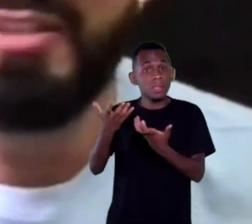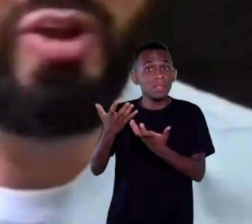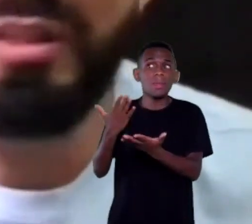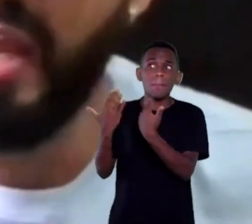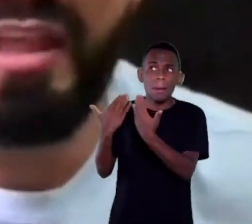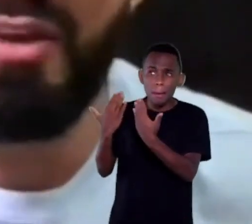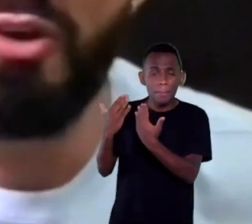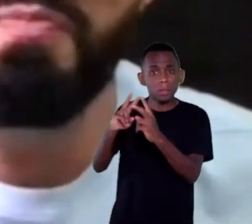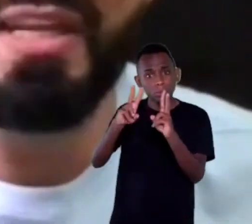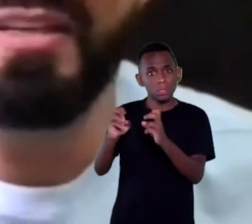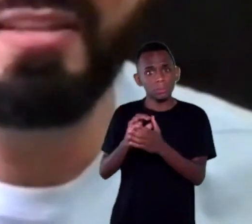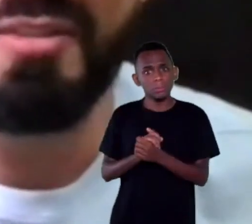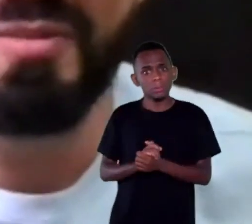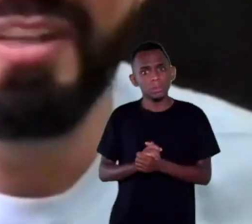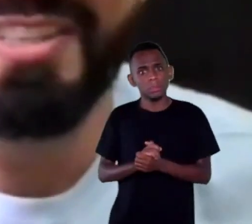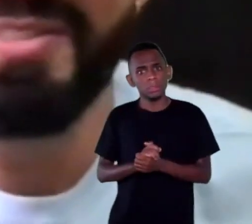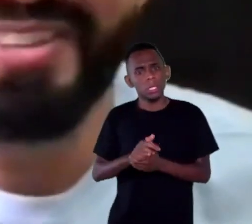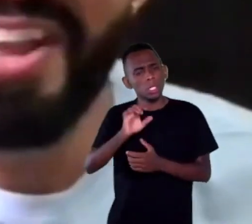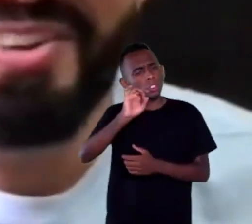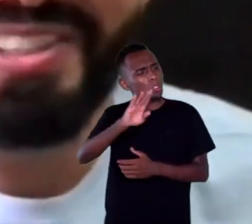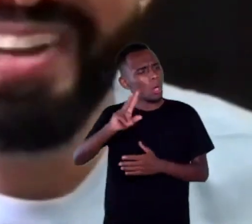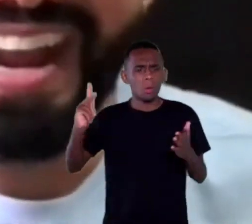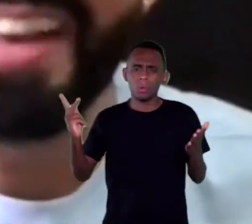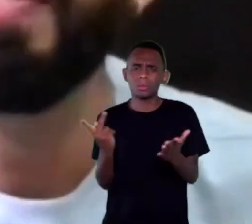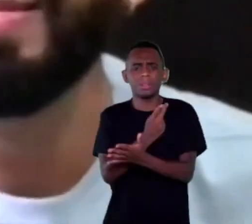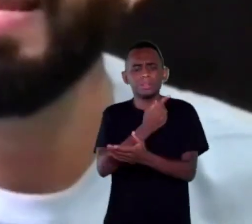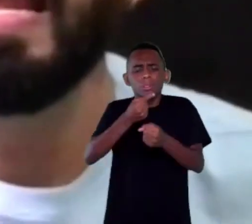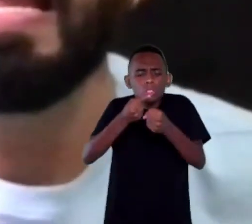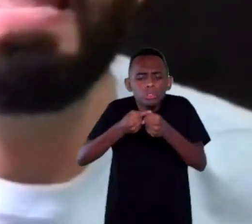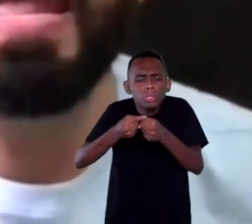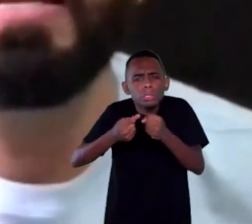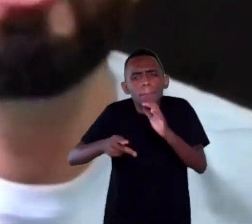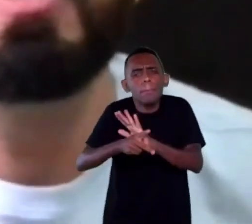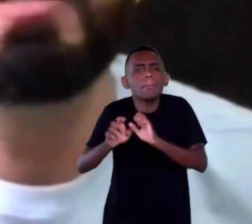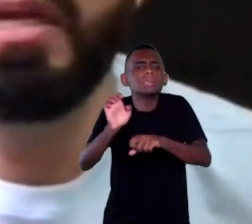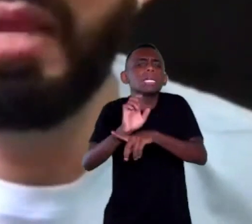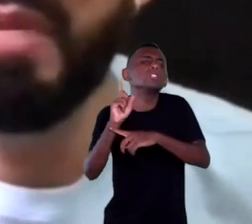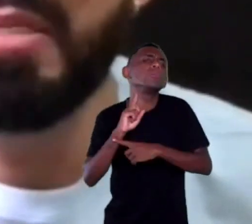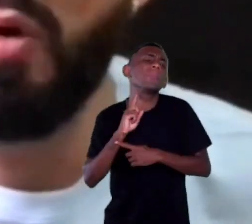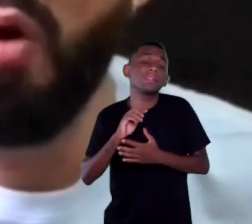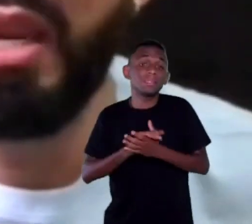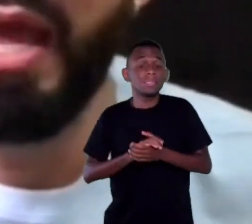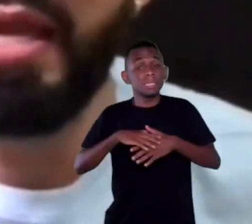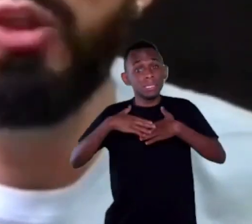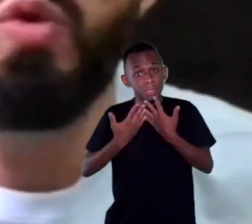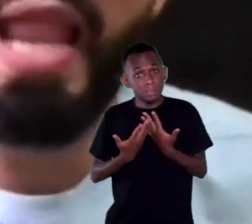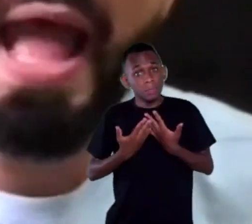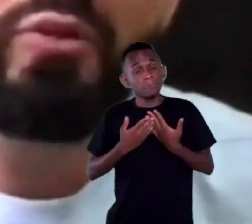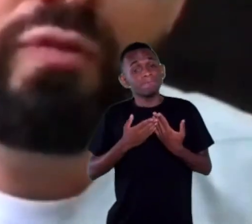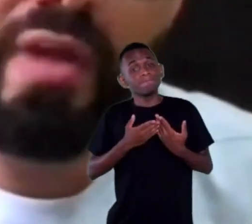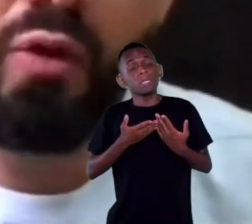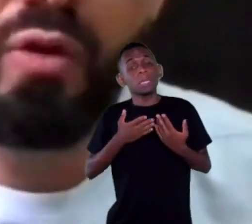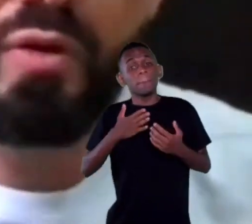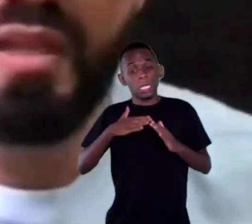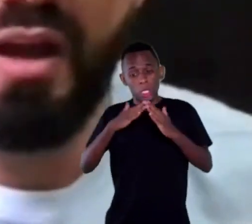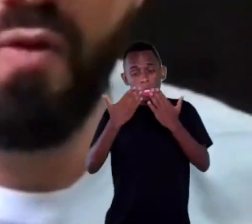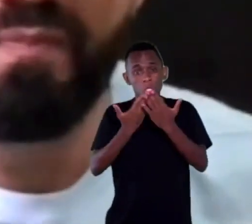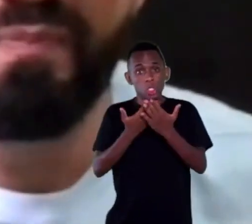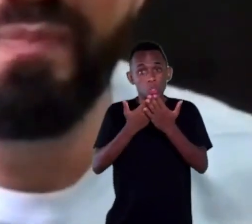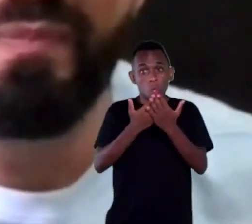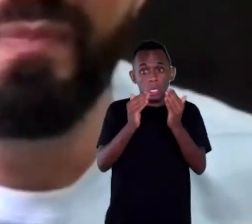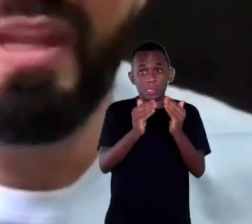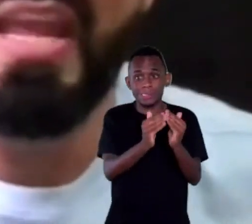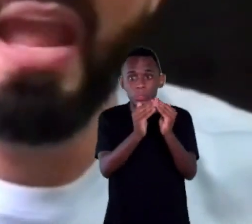assim, ó, só tem interior de Minas isso não tem em outro lugar. Okay. E ela, Josane, a minha escola era do lado do velório